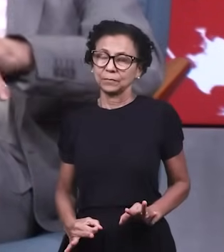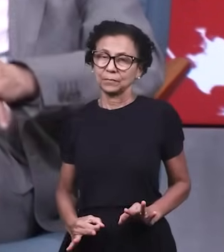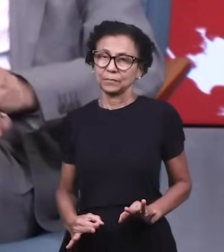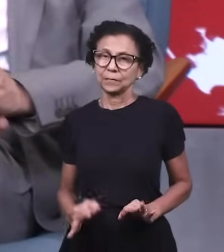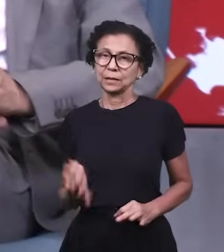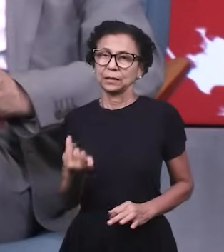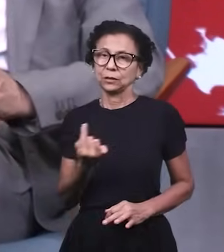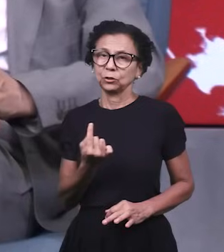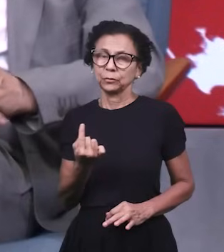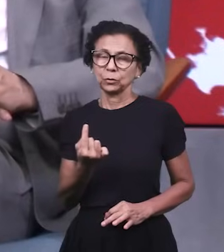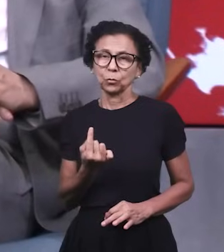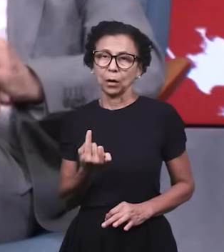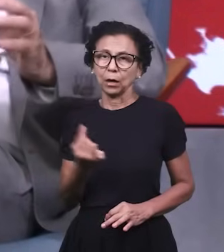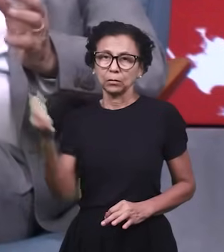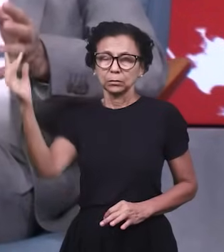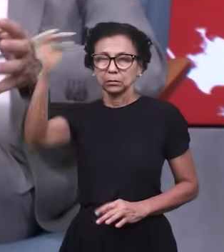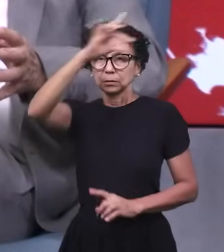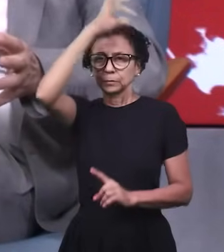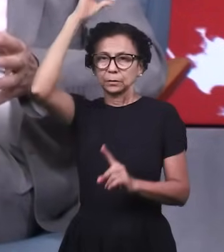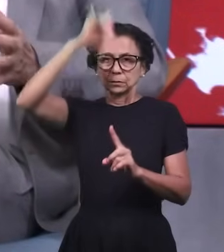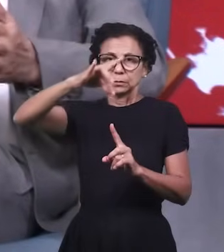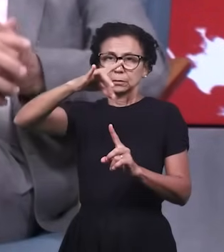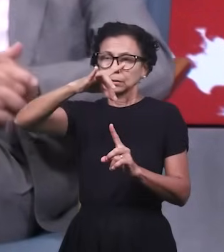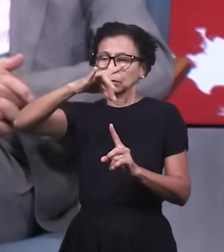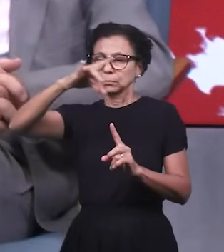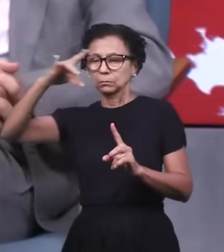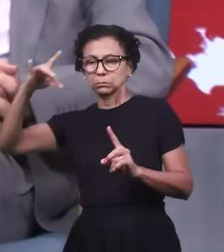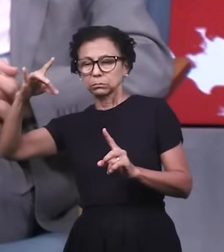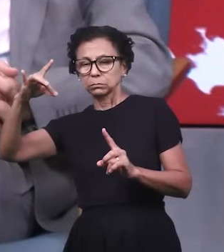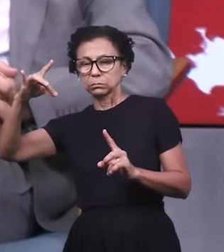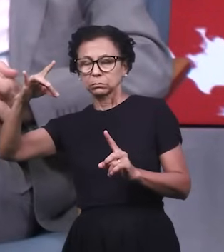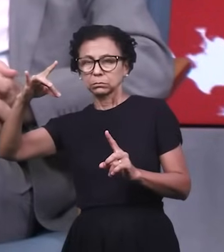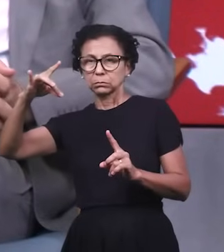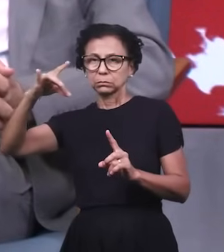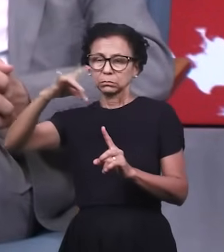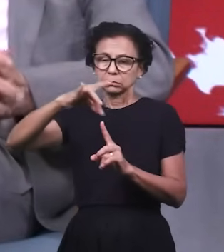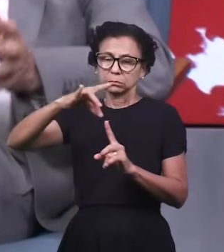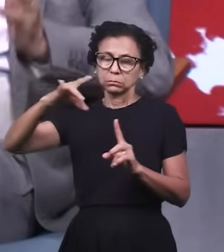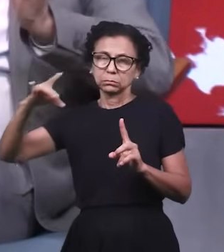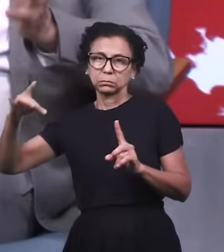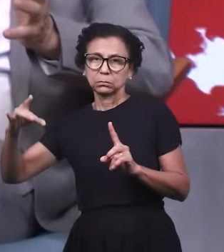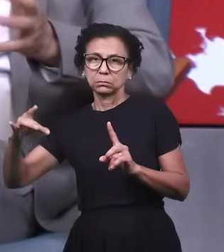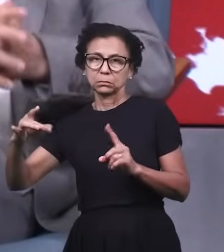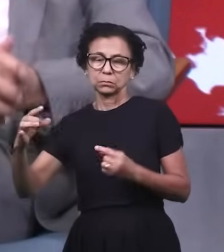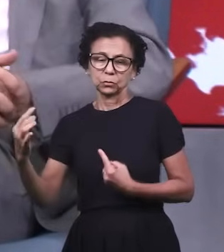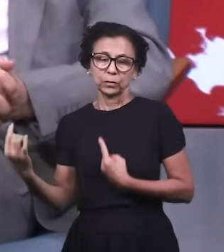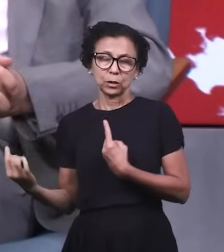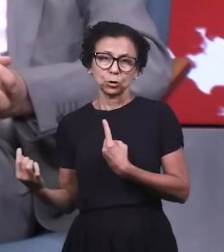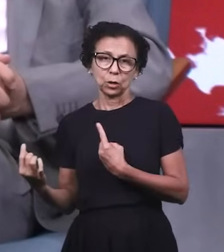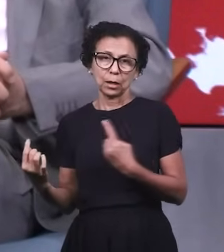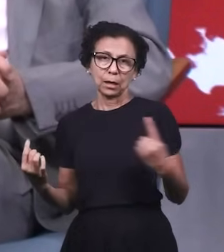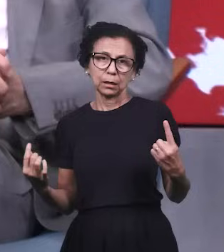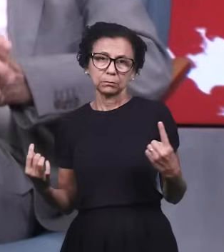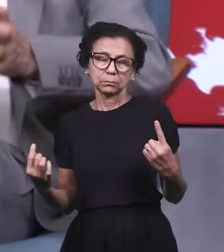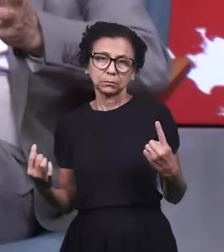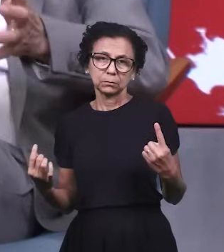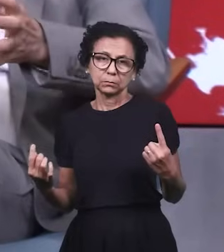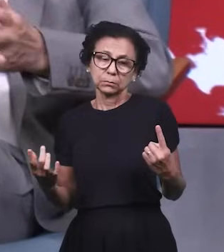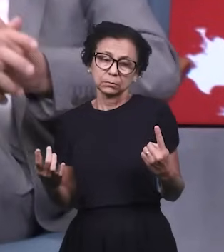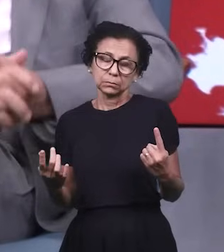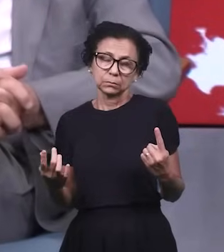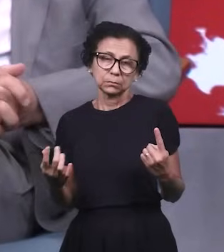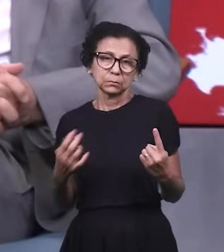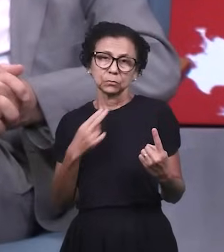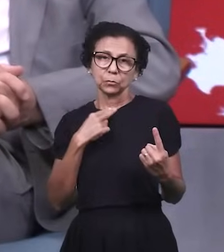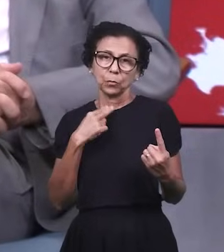tem isso, porque o homem, isoladamente, ele é imperfeito. A perfeição vem pela